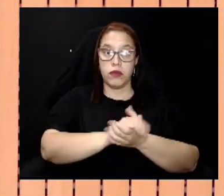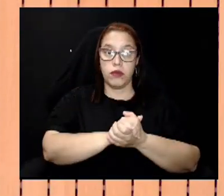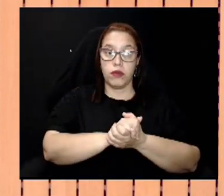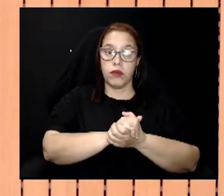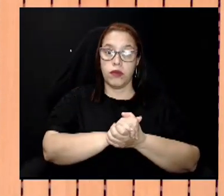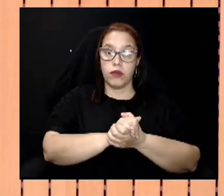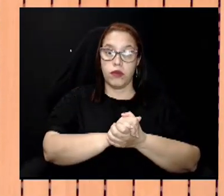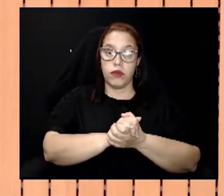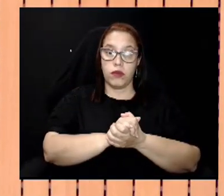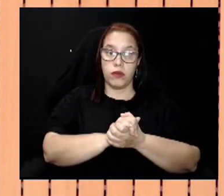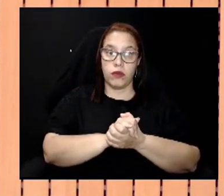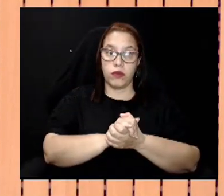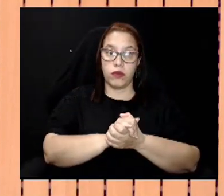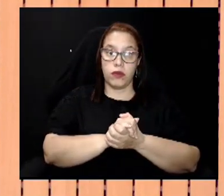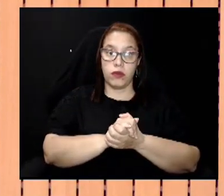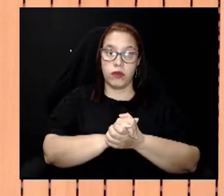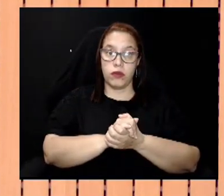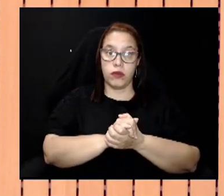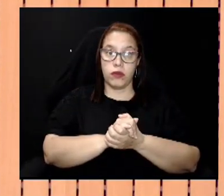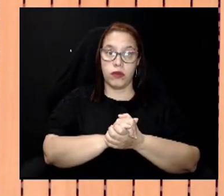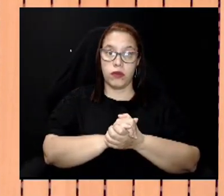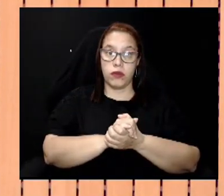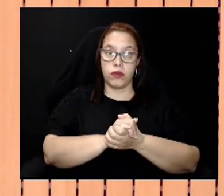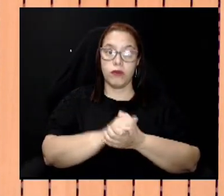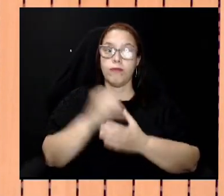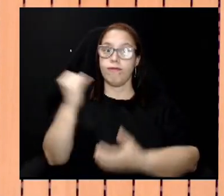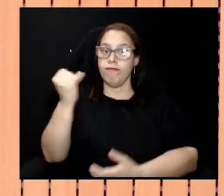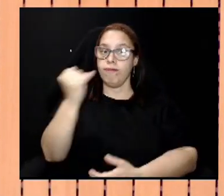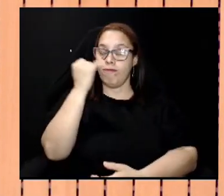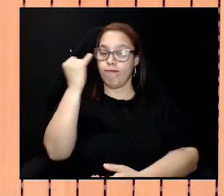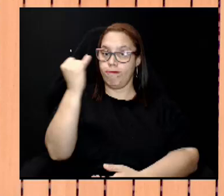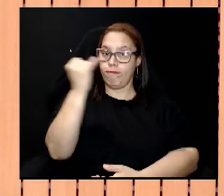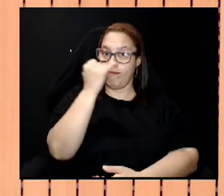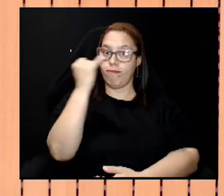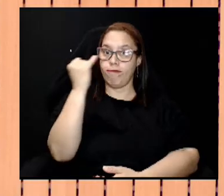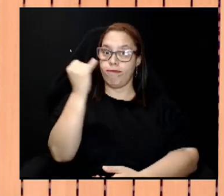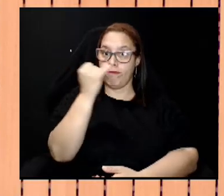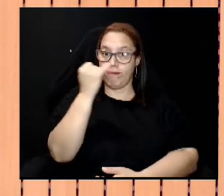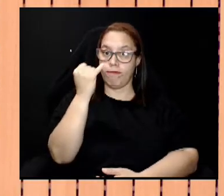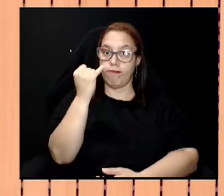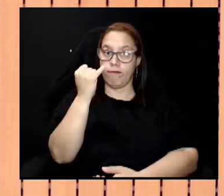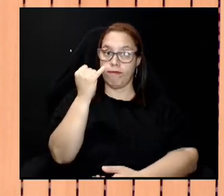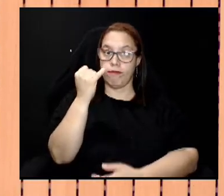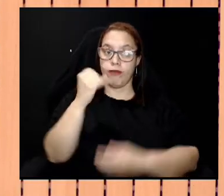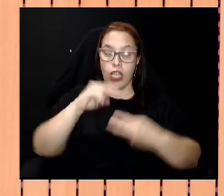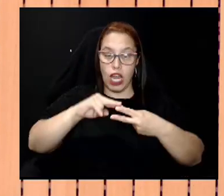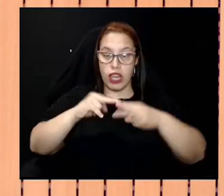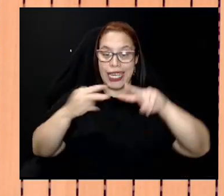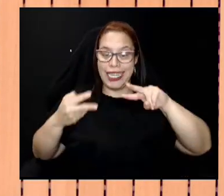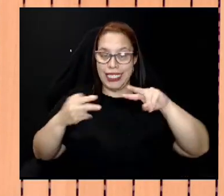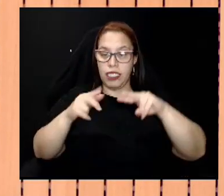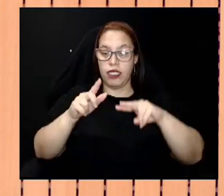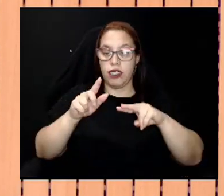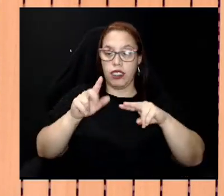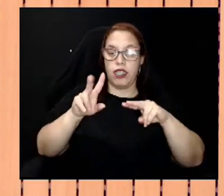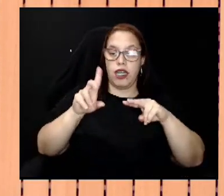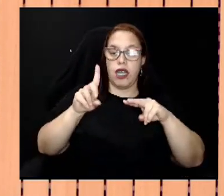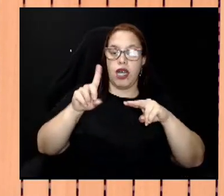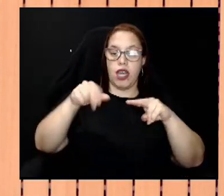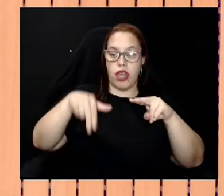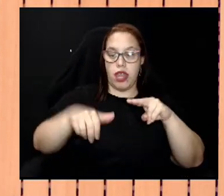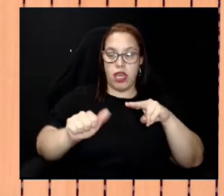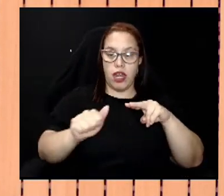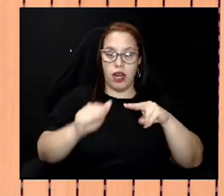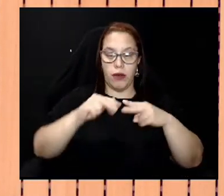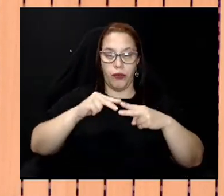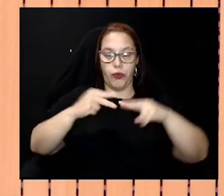de um fator que é bastante importante relacionado à genética. né? Então, quando eu falo genética, eu estou